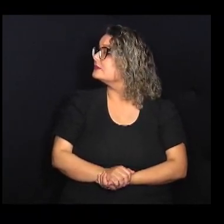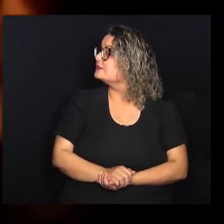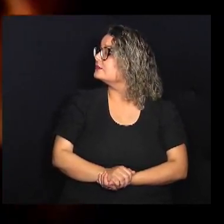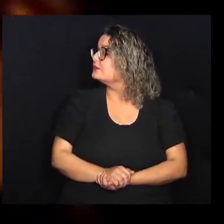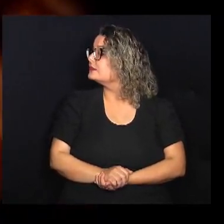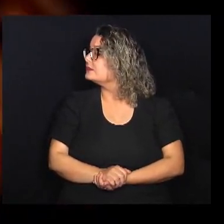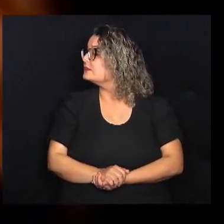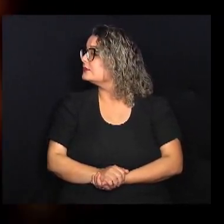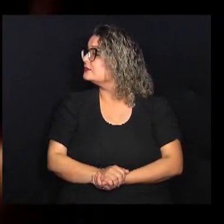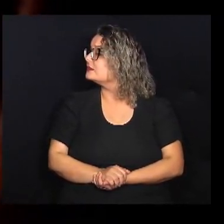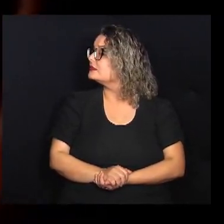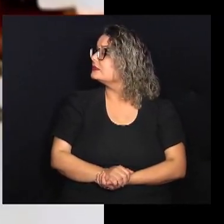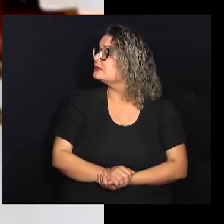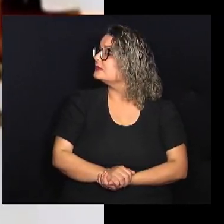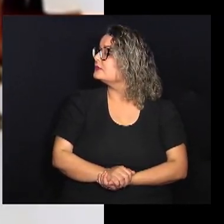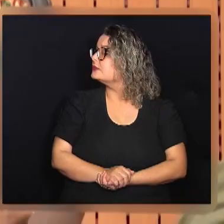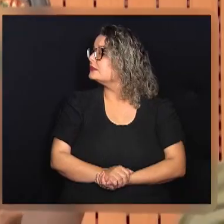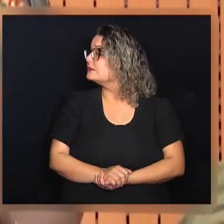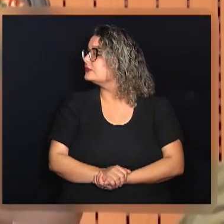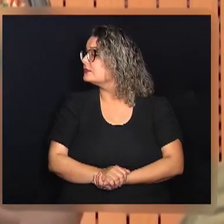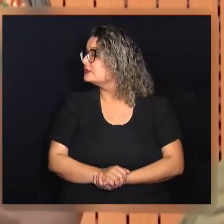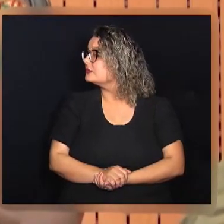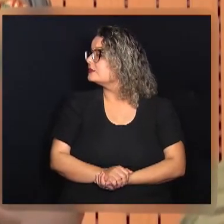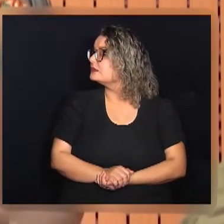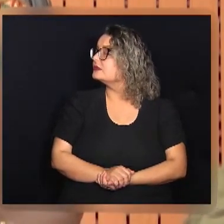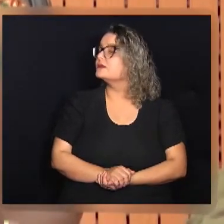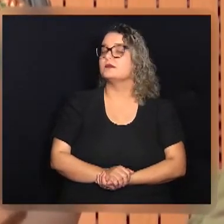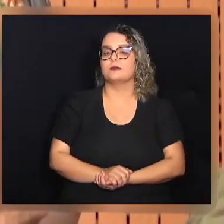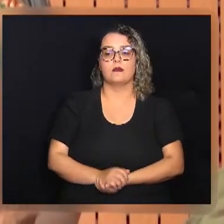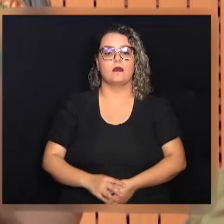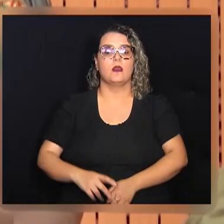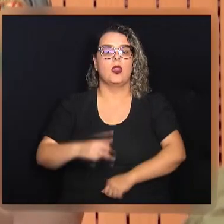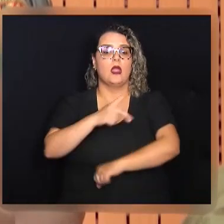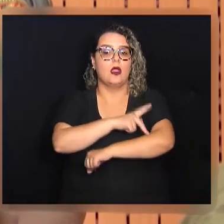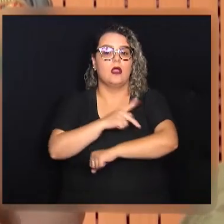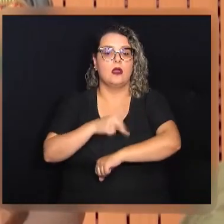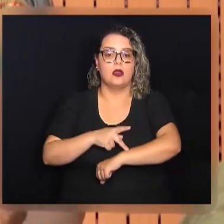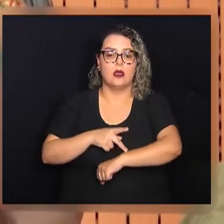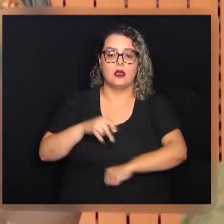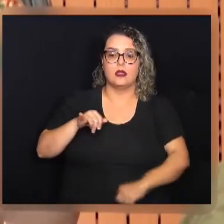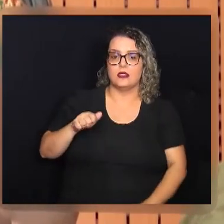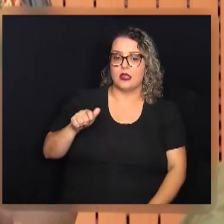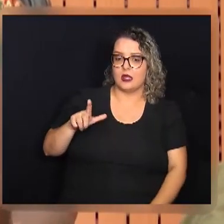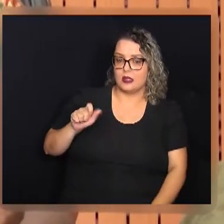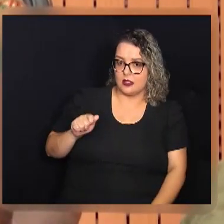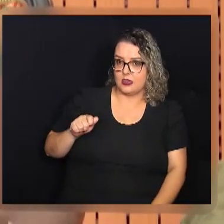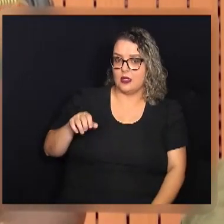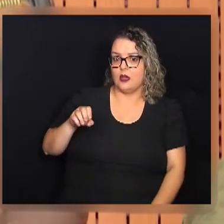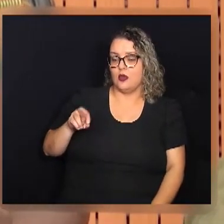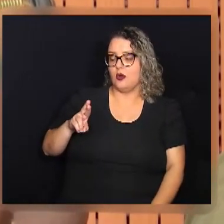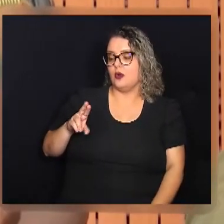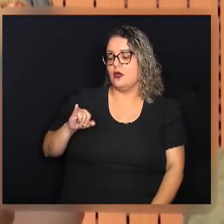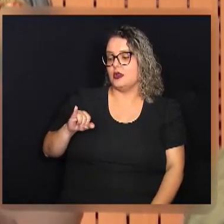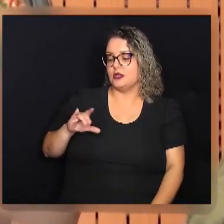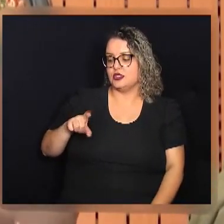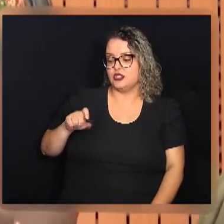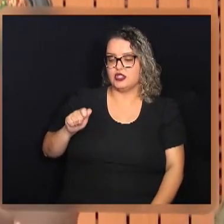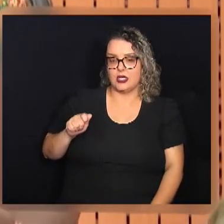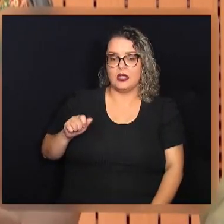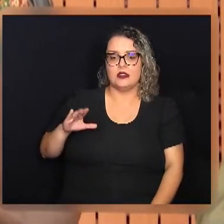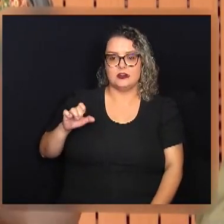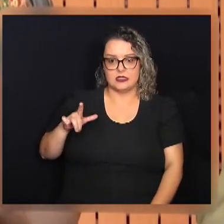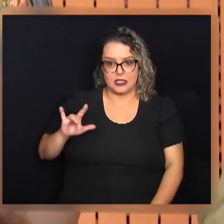Deus ou de um orixá. A pedagoga e Ialorixá Célia Santos chamou a atenção para os